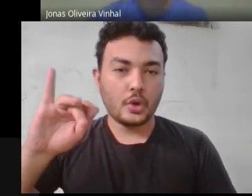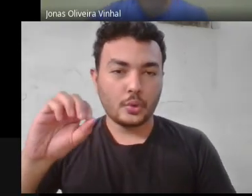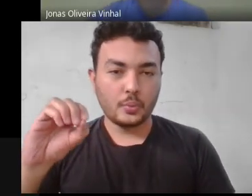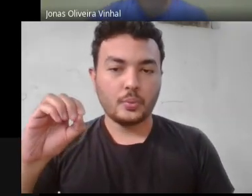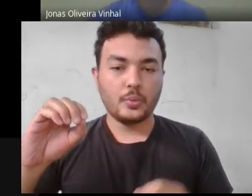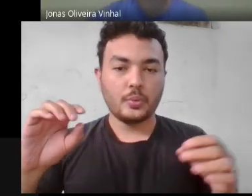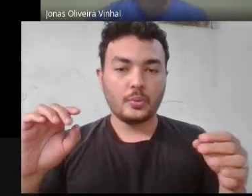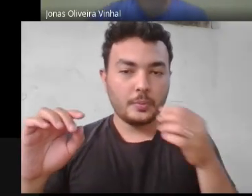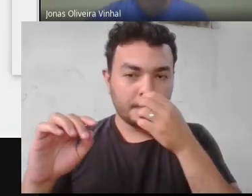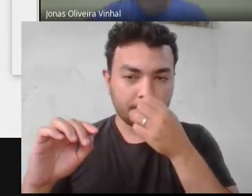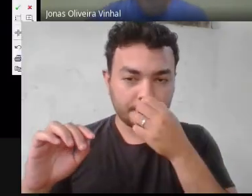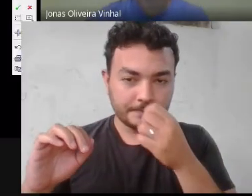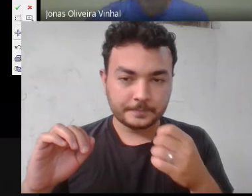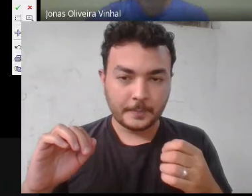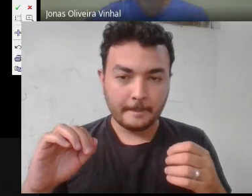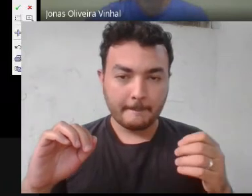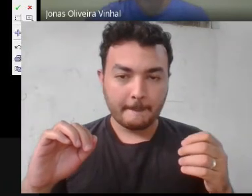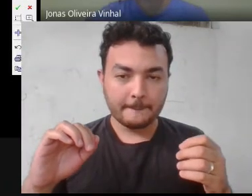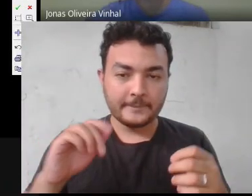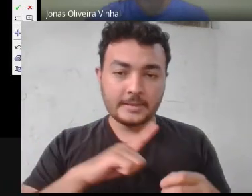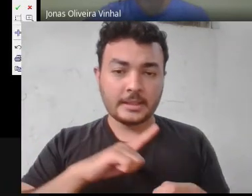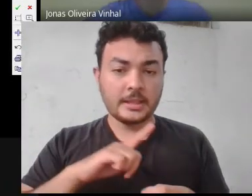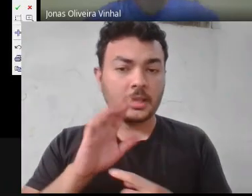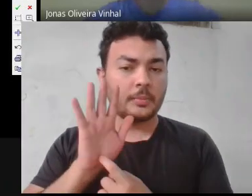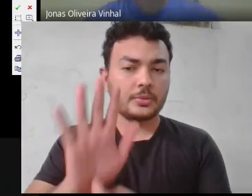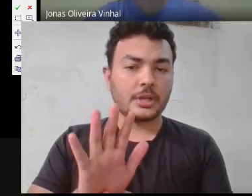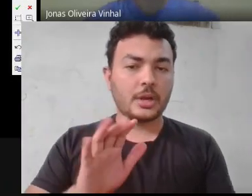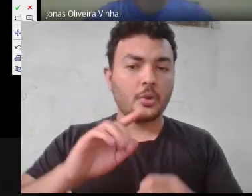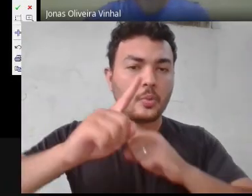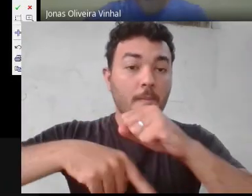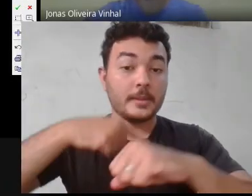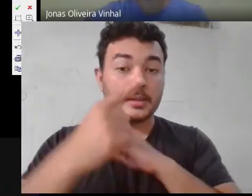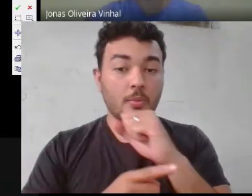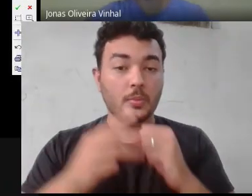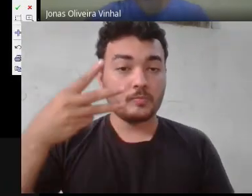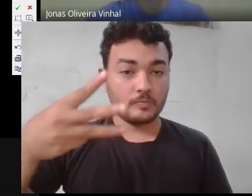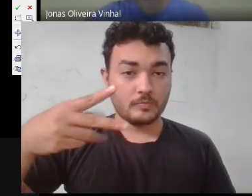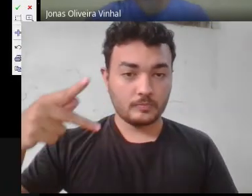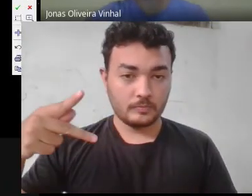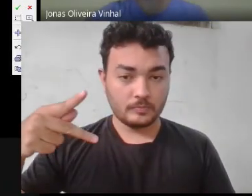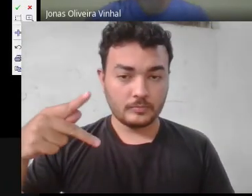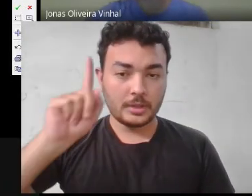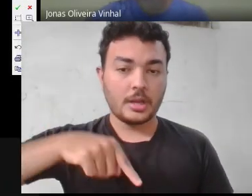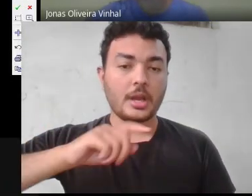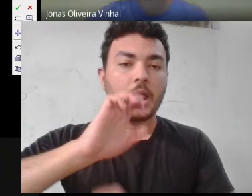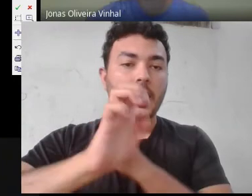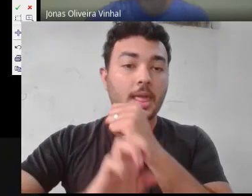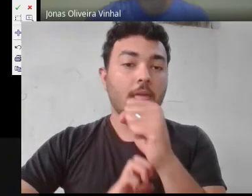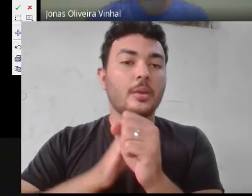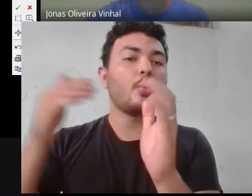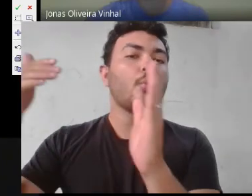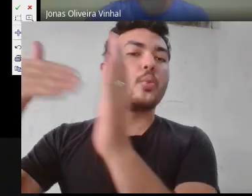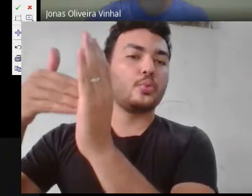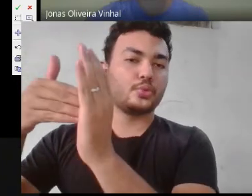tem a sobreposição frontal de um orbital 3p, que é onde está o elétron o elétron mais externo de